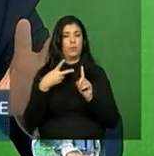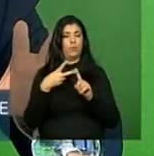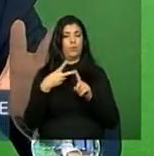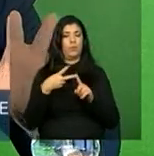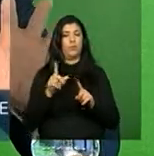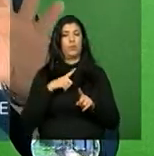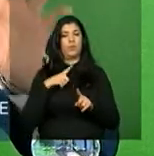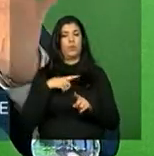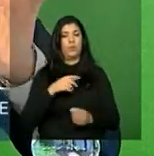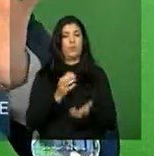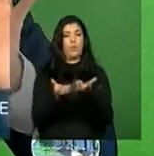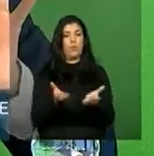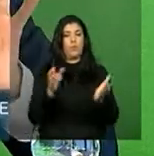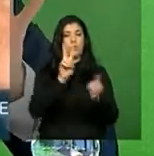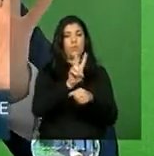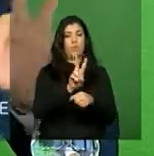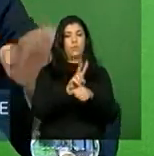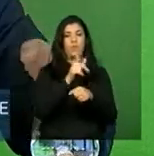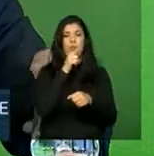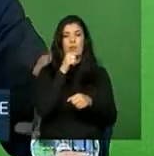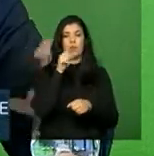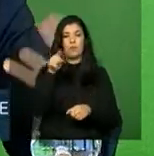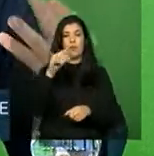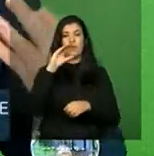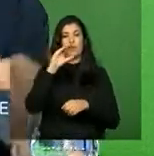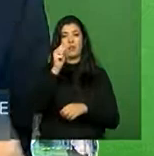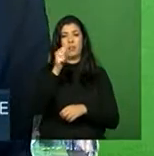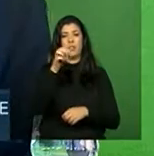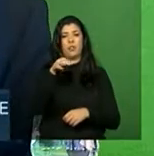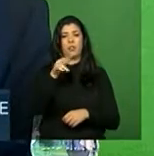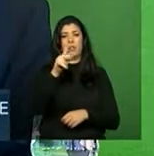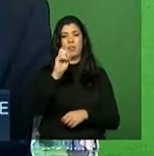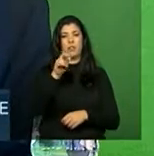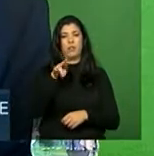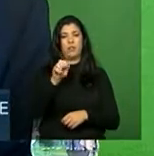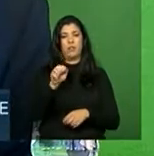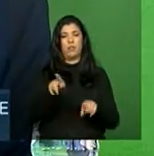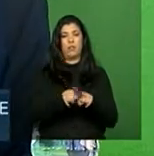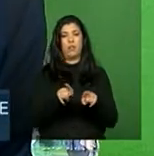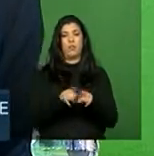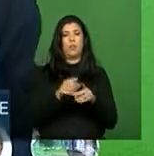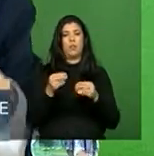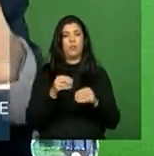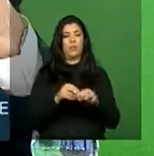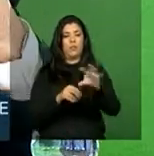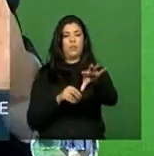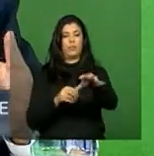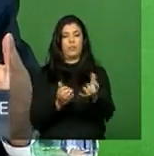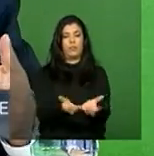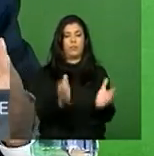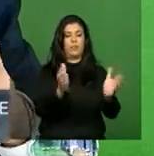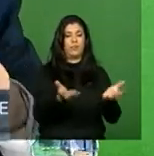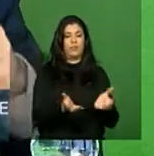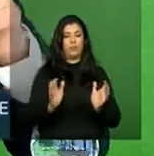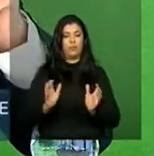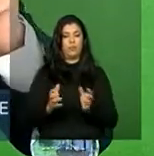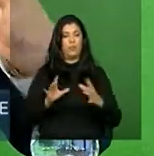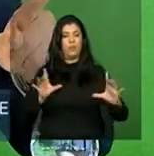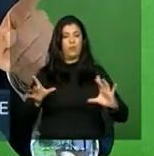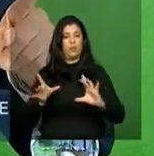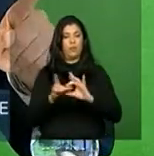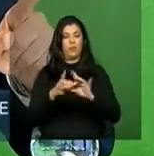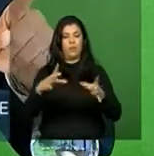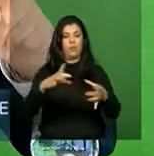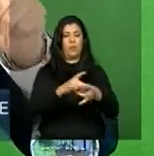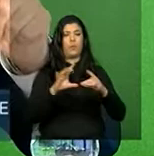para região de Campinas a terceira é a interligação desses reservatórios a quarta